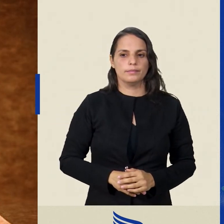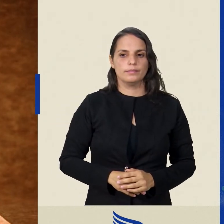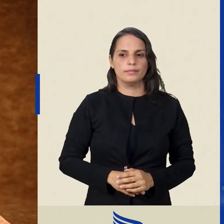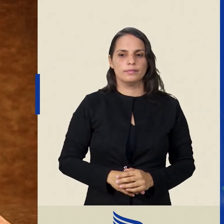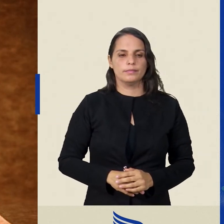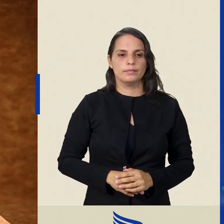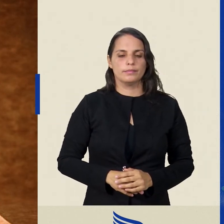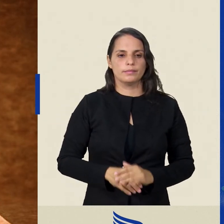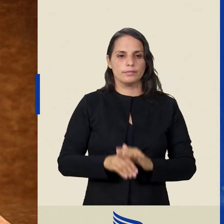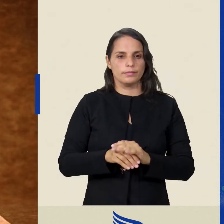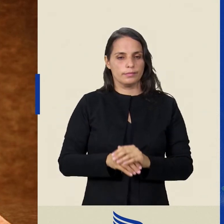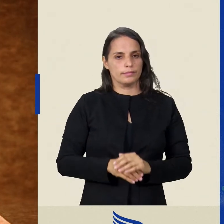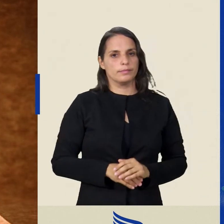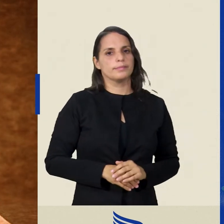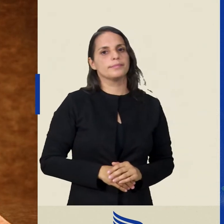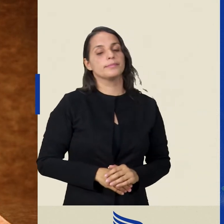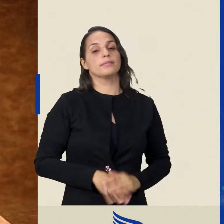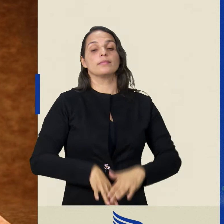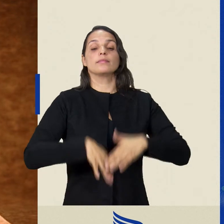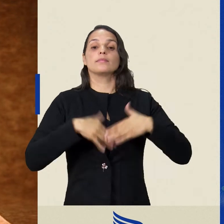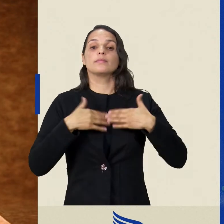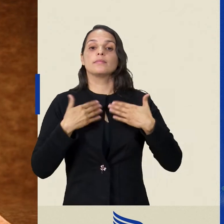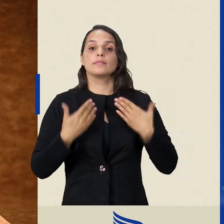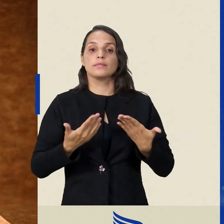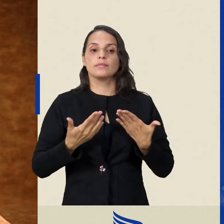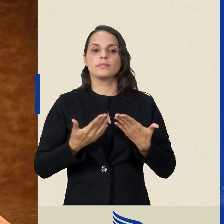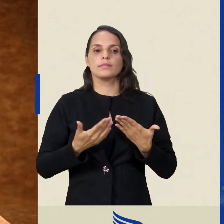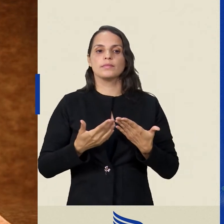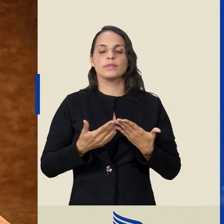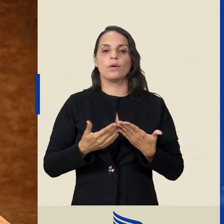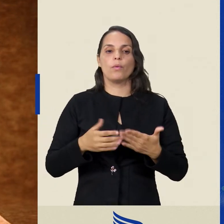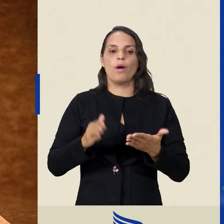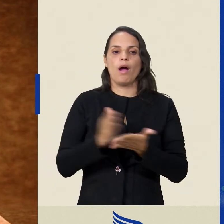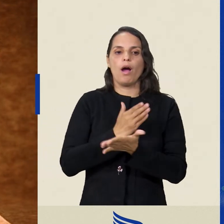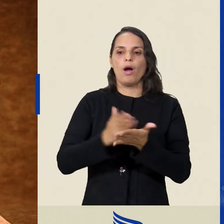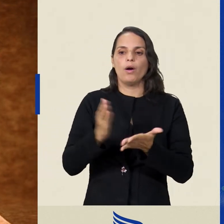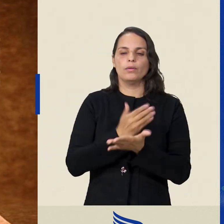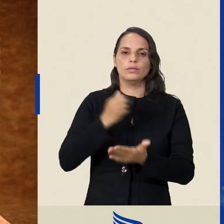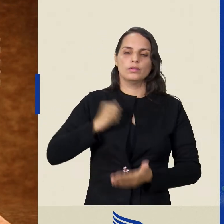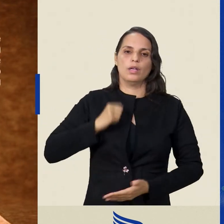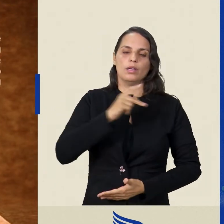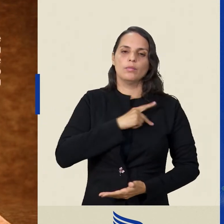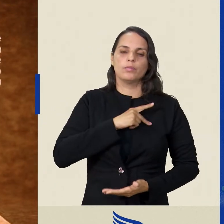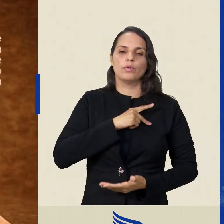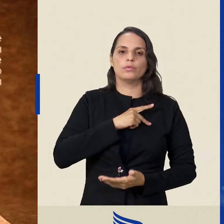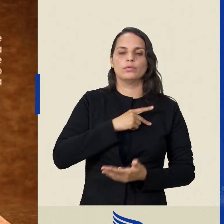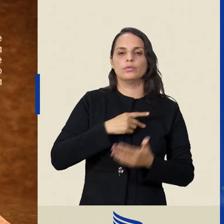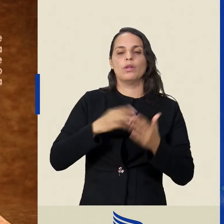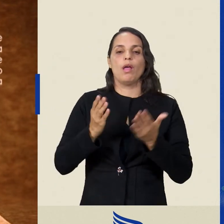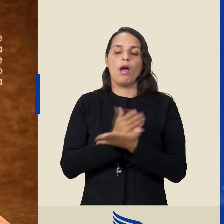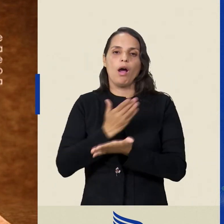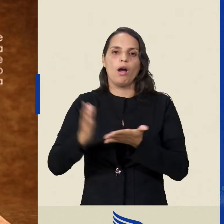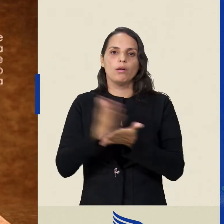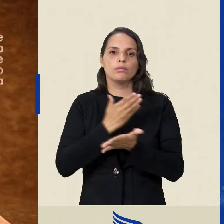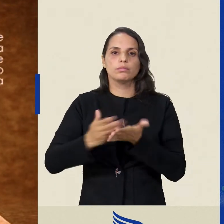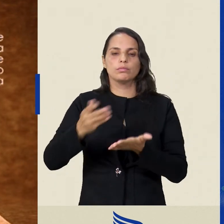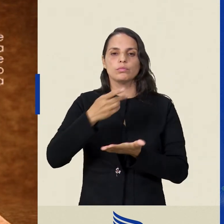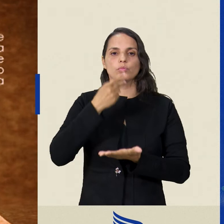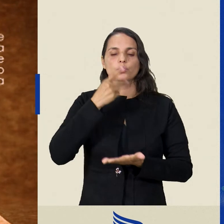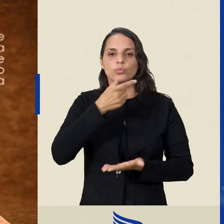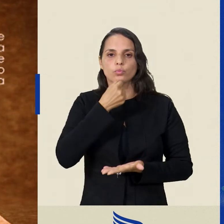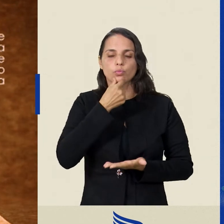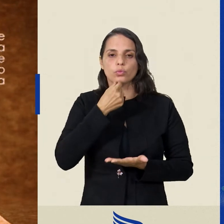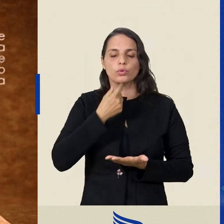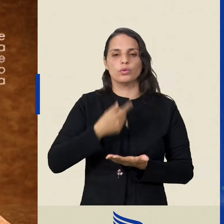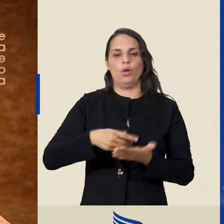20:20. E ele mesmo deu uns para apóstolos, e outros para profetas, e outros para